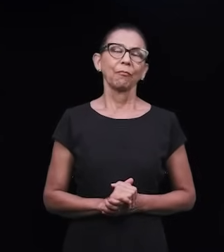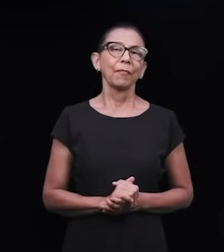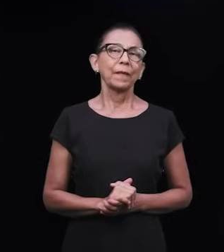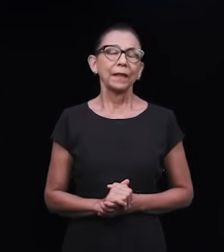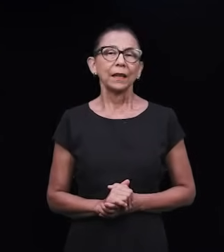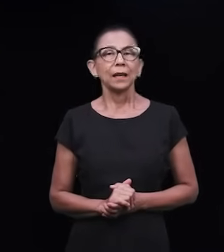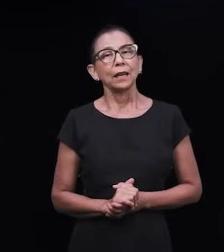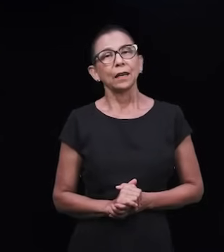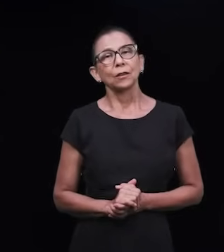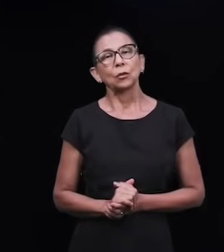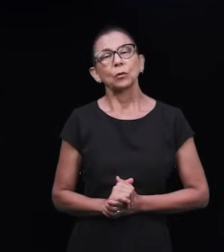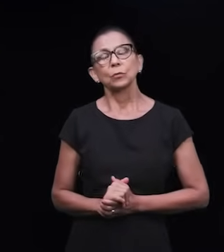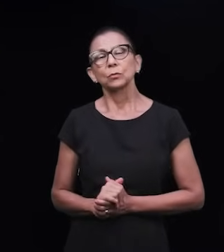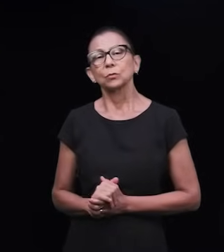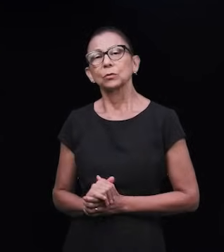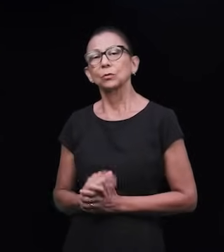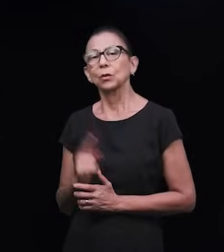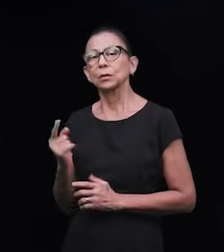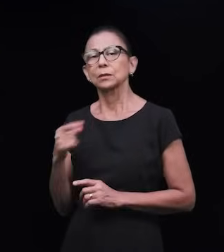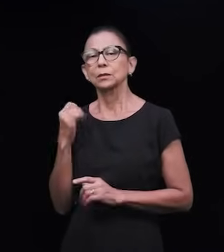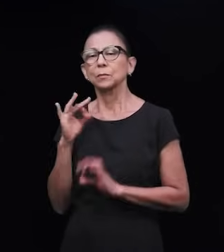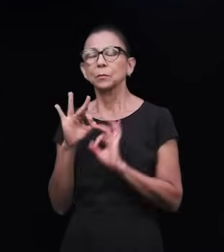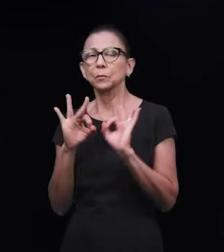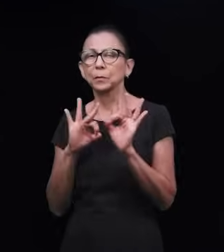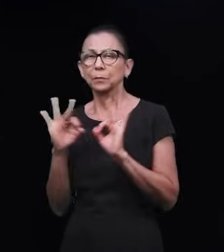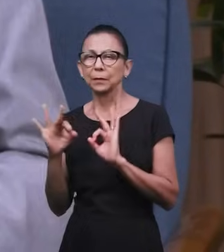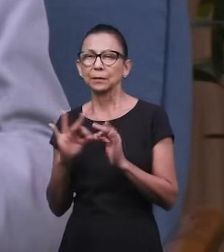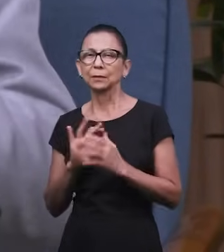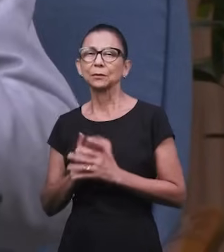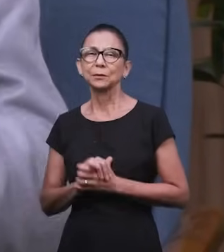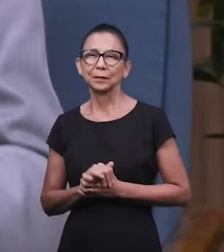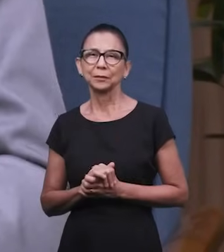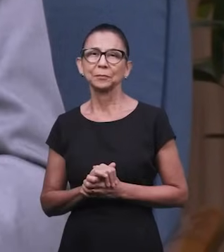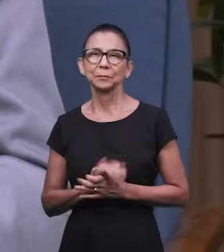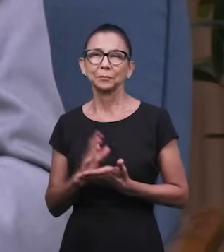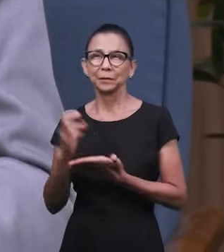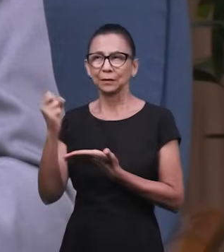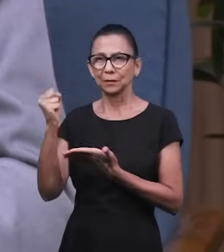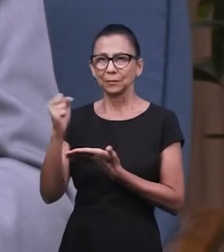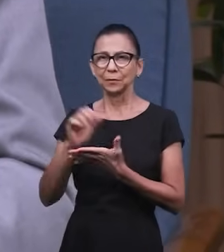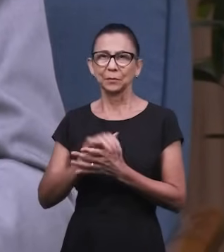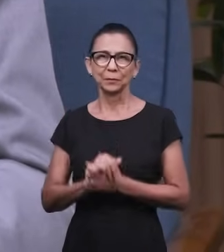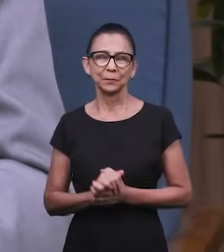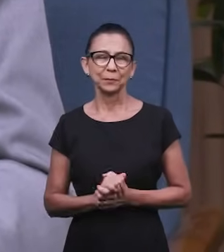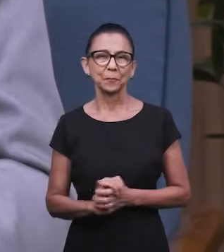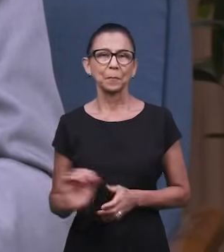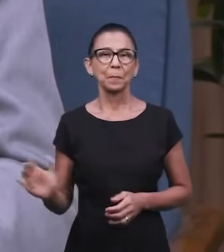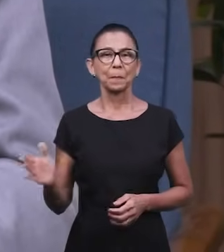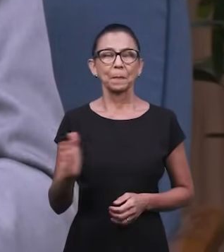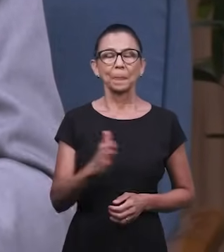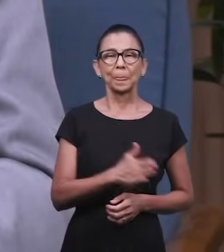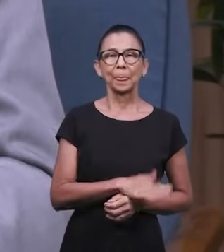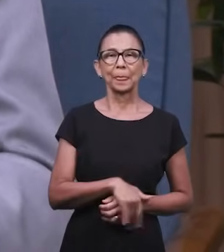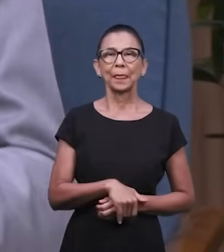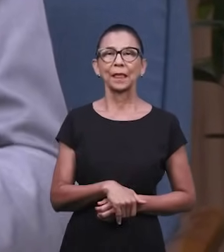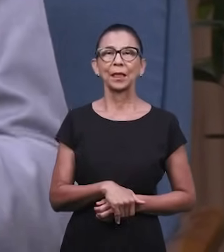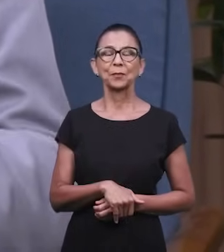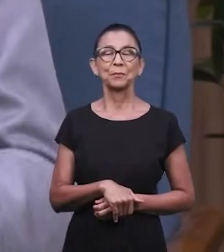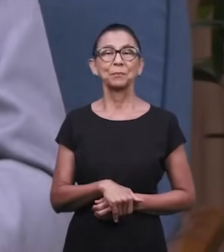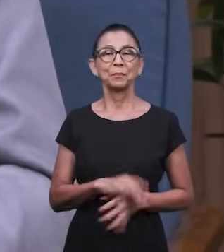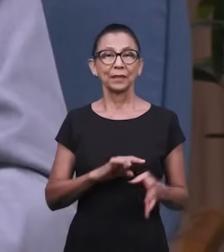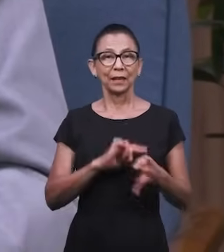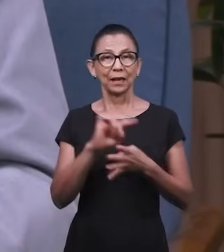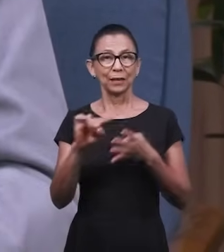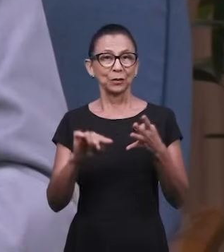um preparo também para o momento que nós estamos vivendo. Amém? Amém. Glória a Jesus. Eu quero agradecer a Joyce, o Carlos Henrique, o Davi